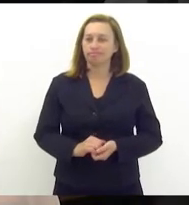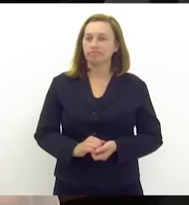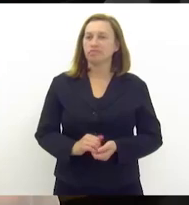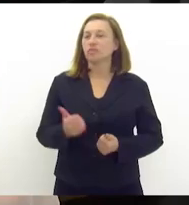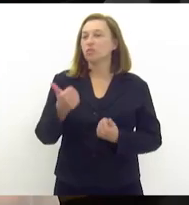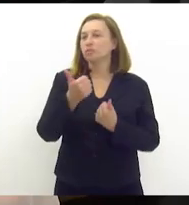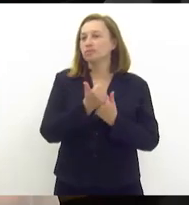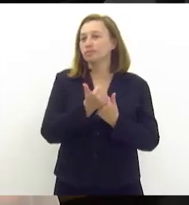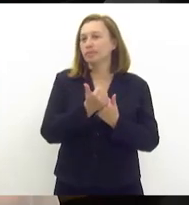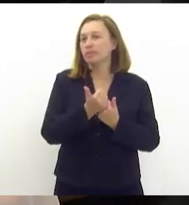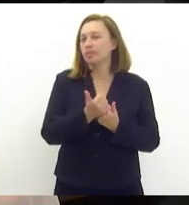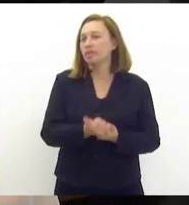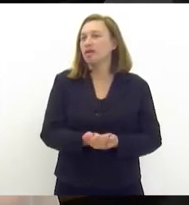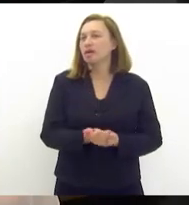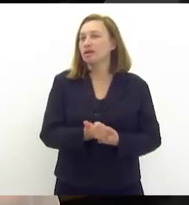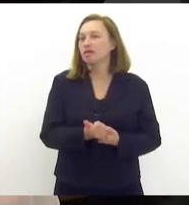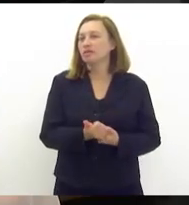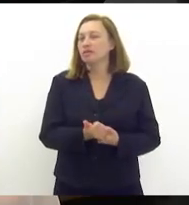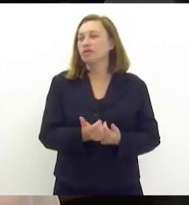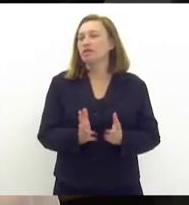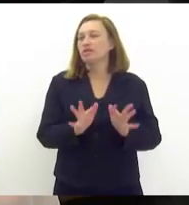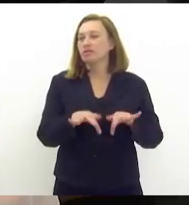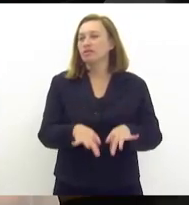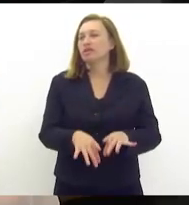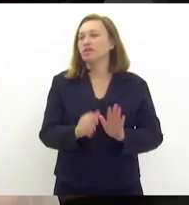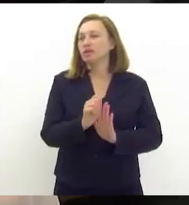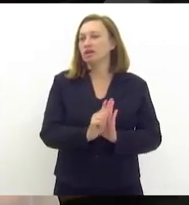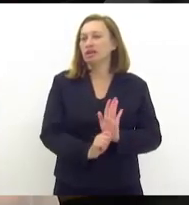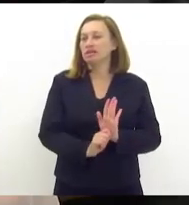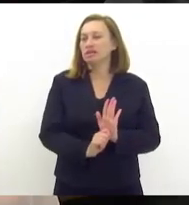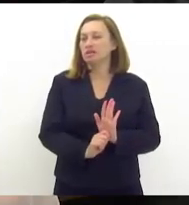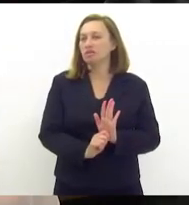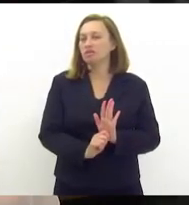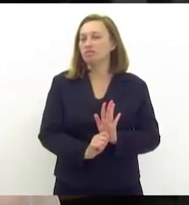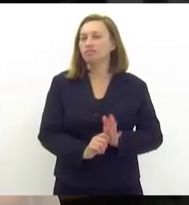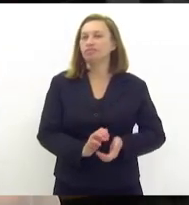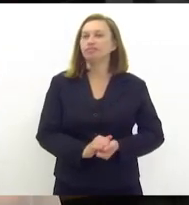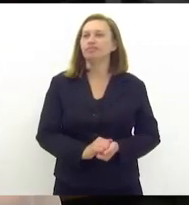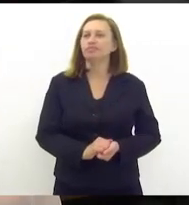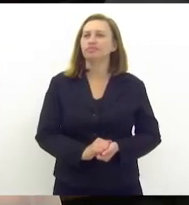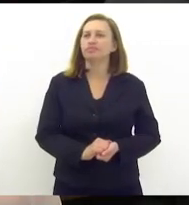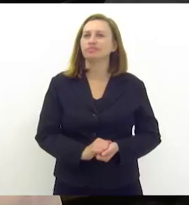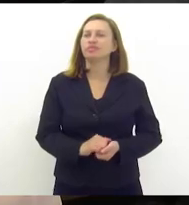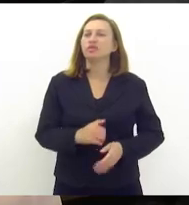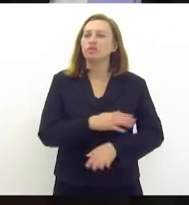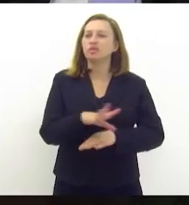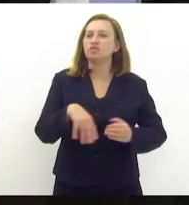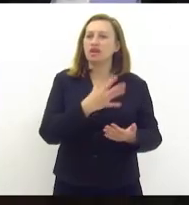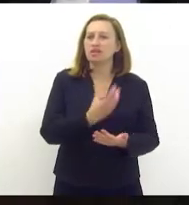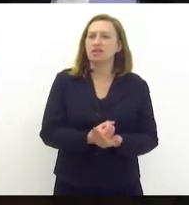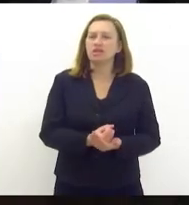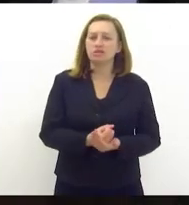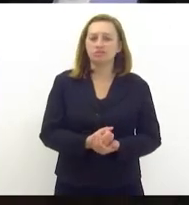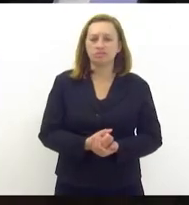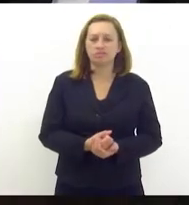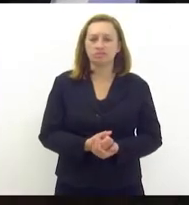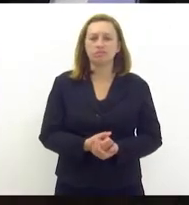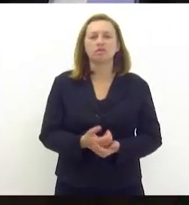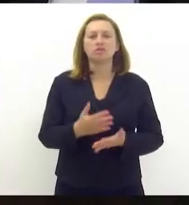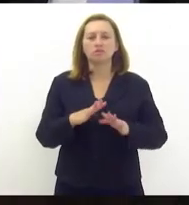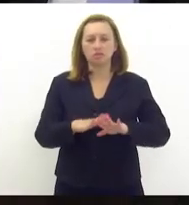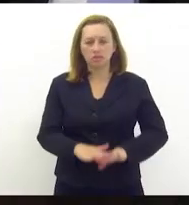subjuntivo como como Afinal de redação todos que aprovam